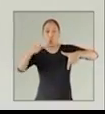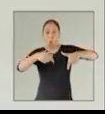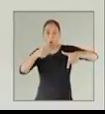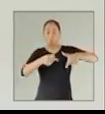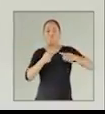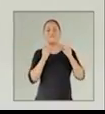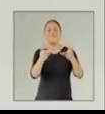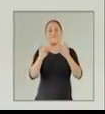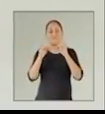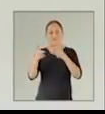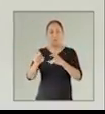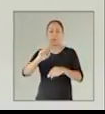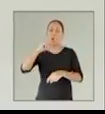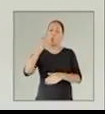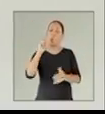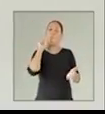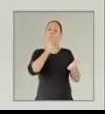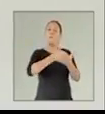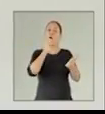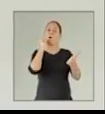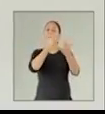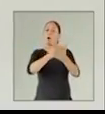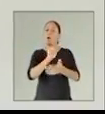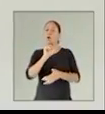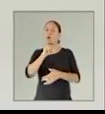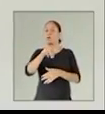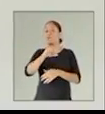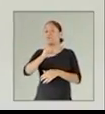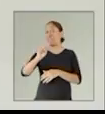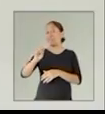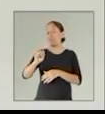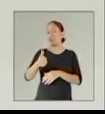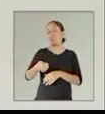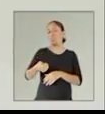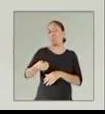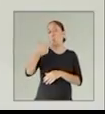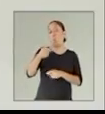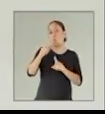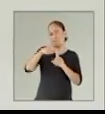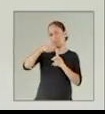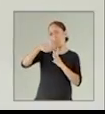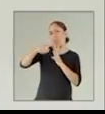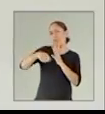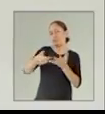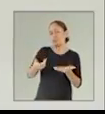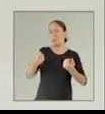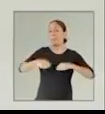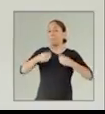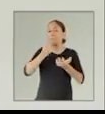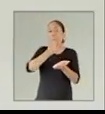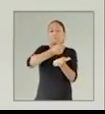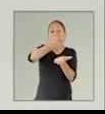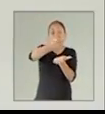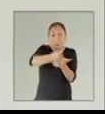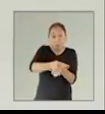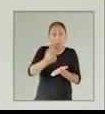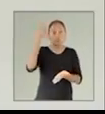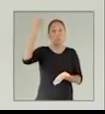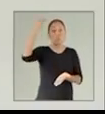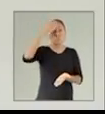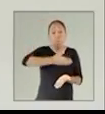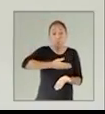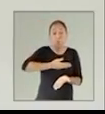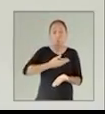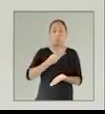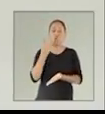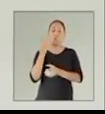pescado ou pelo recolhimento da contribuição à Previdência por 12 meses. E para isso, deverá ter o seu registro de pescador há pelo